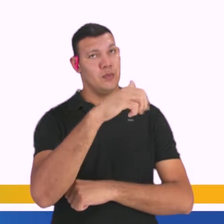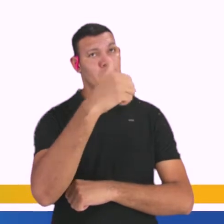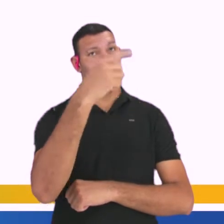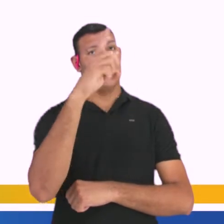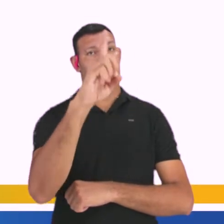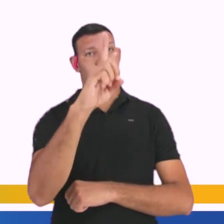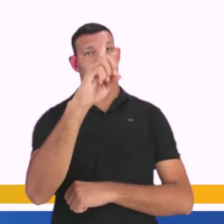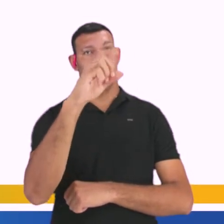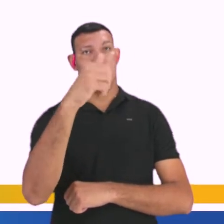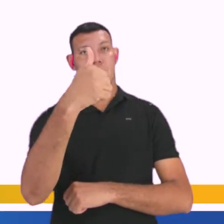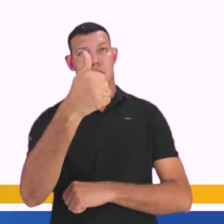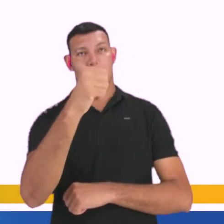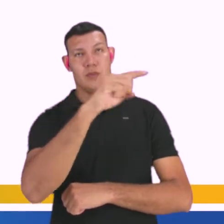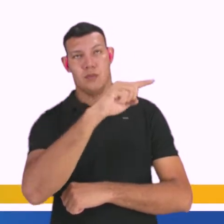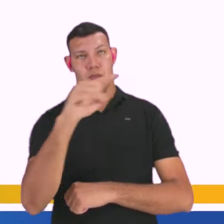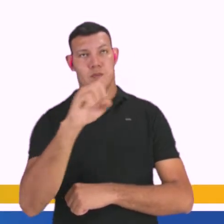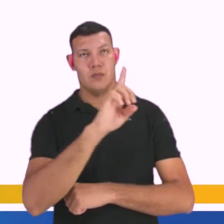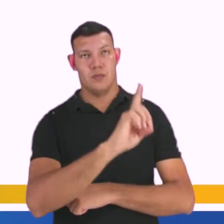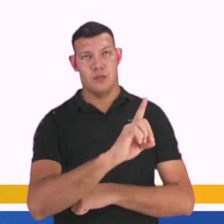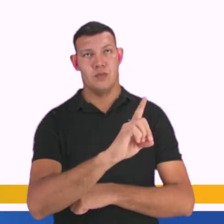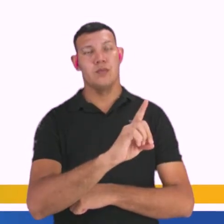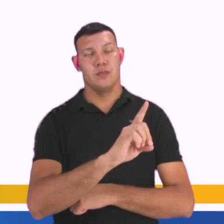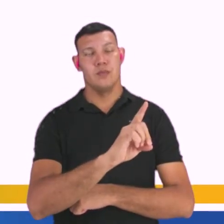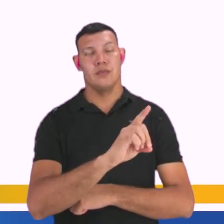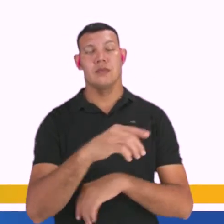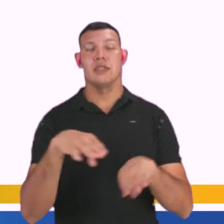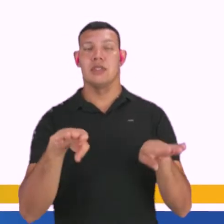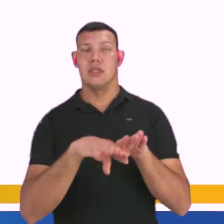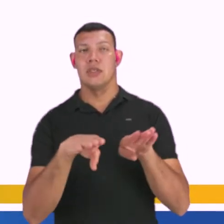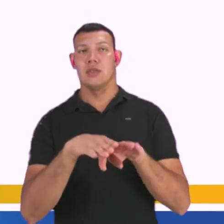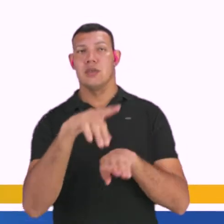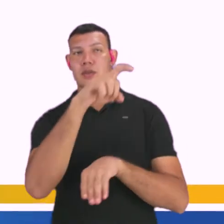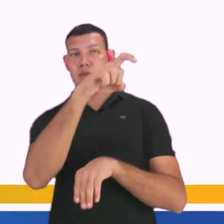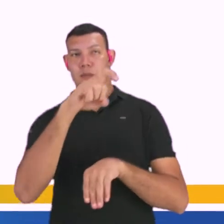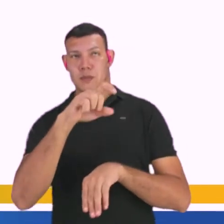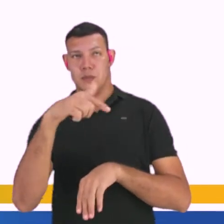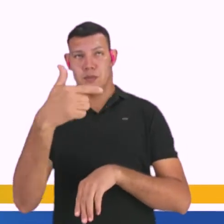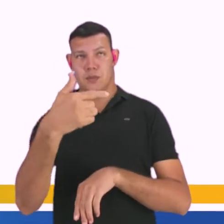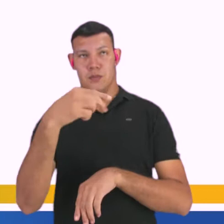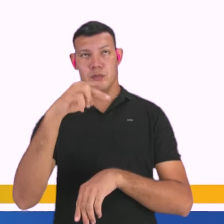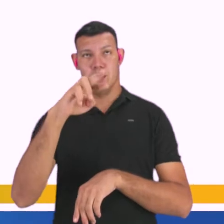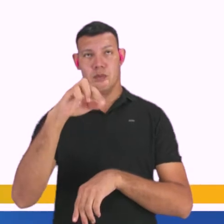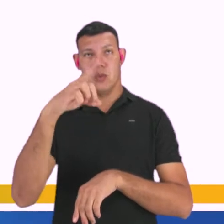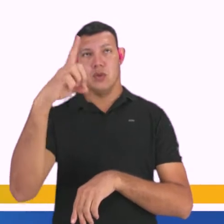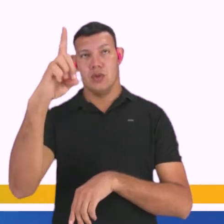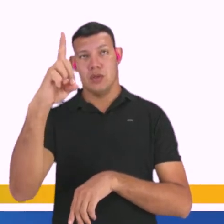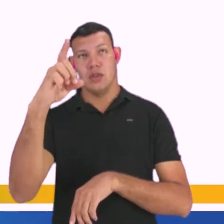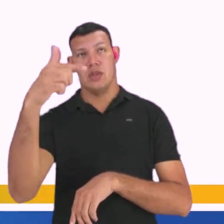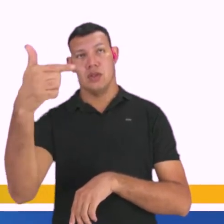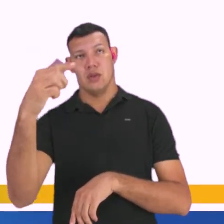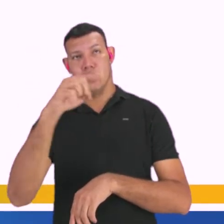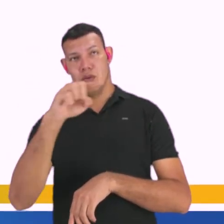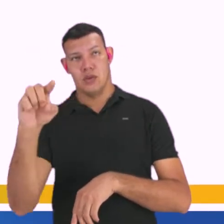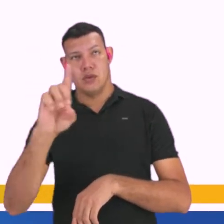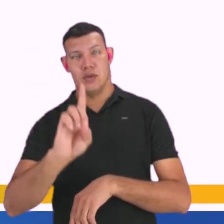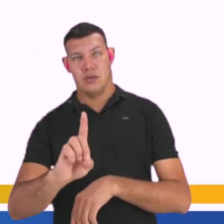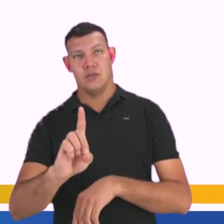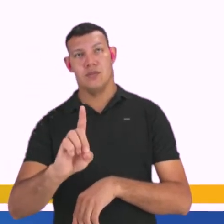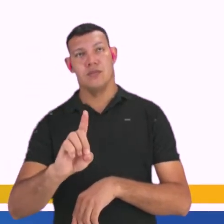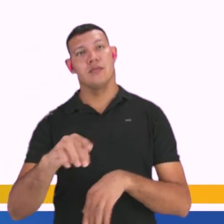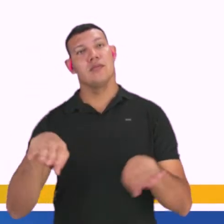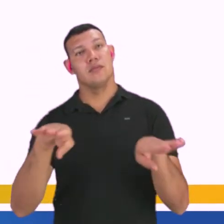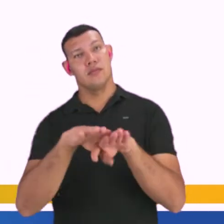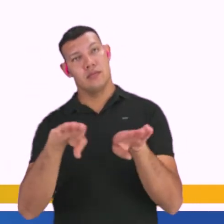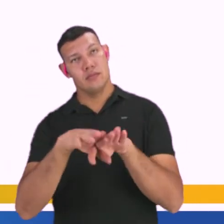também será um quociente do determinante 2 dividido por um determinante e 1 x